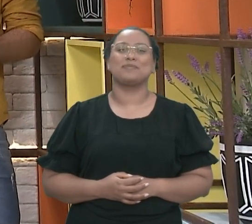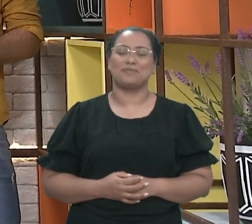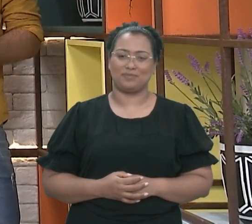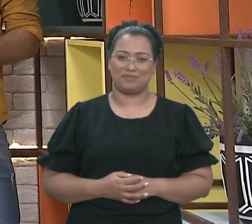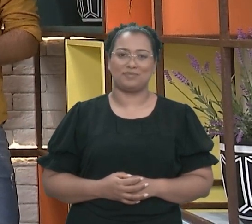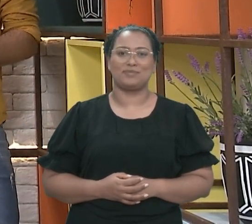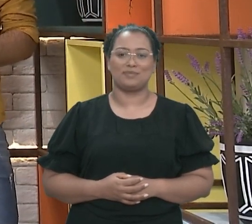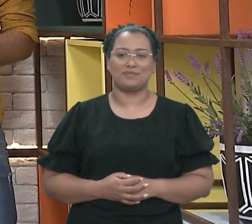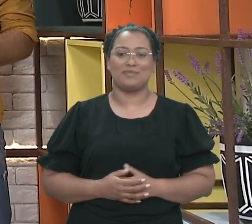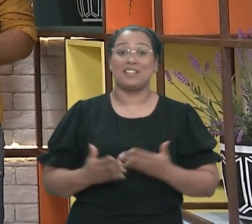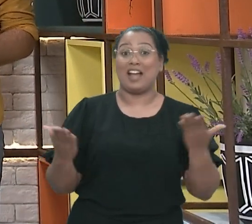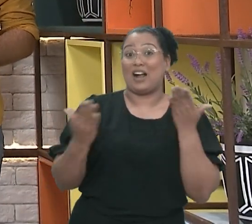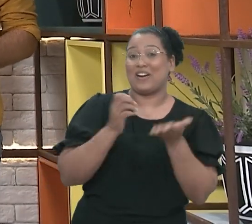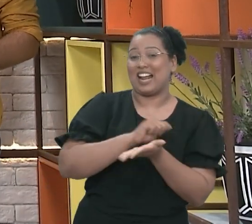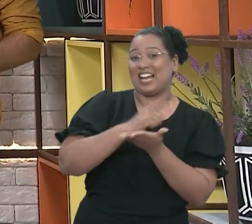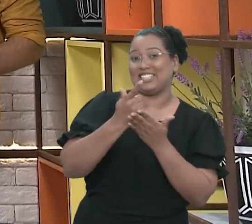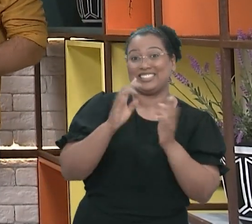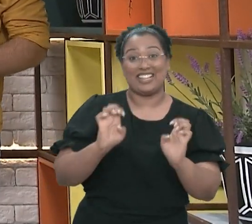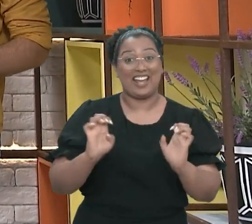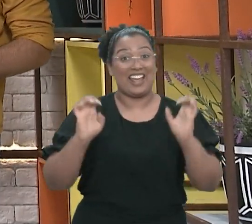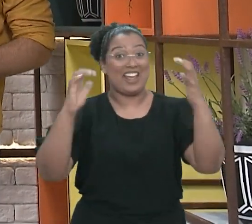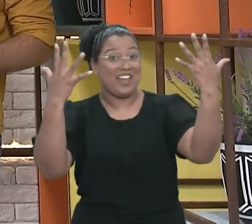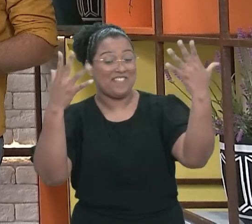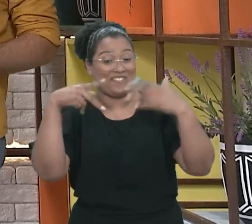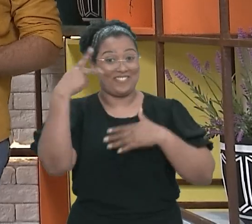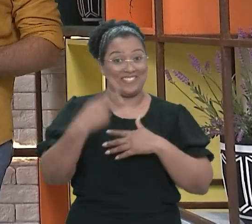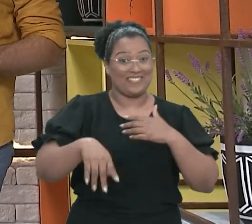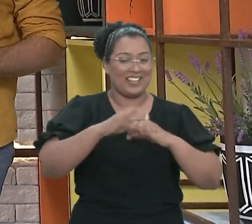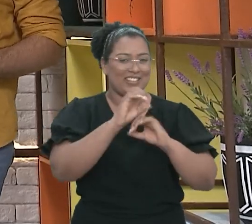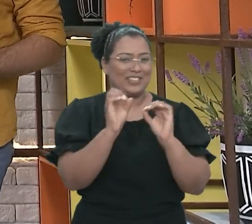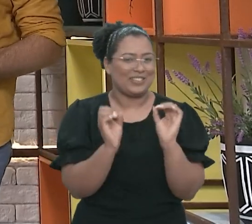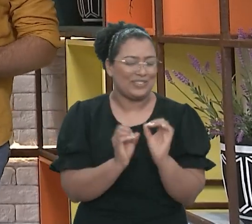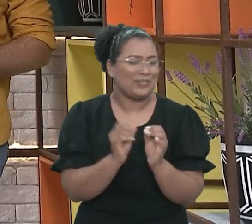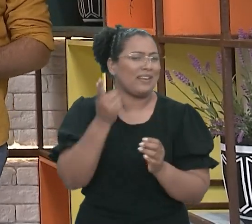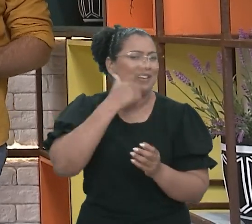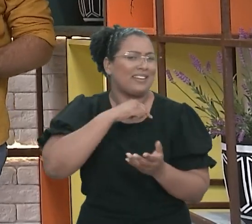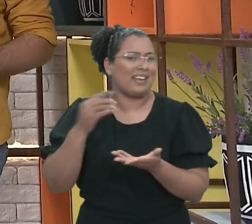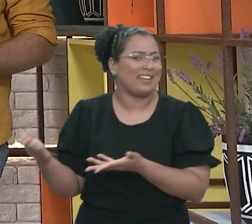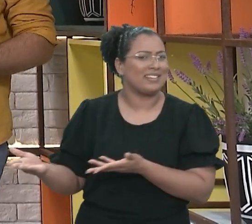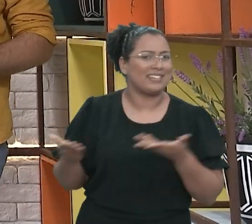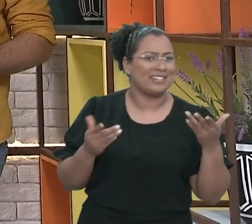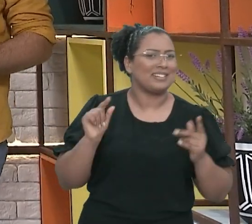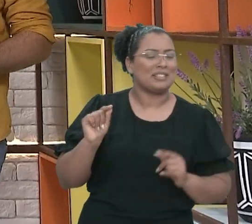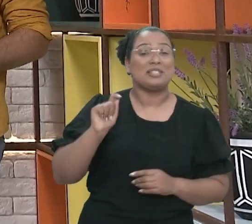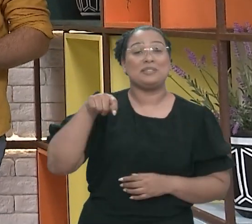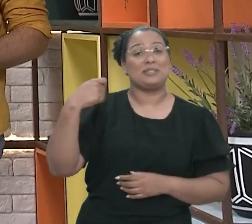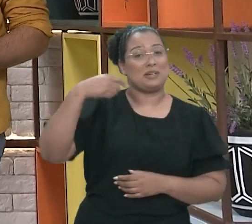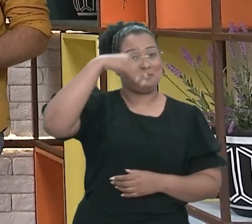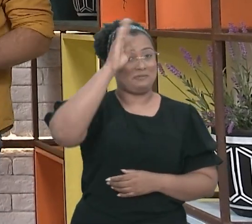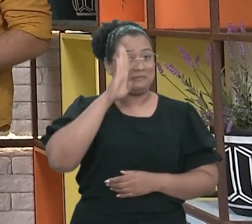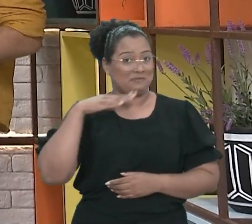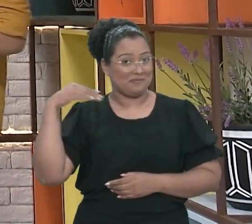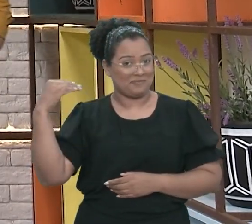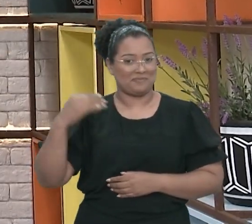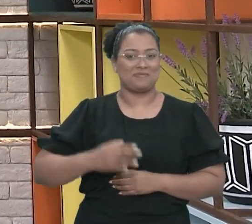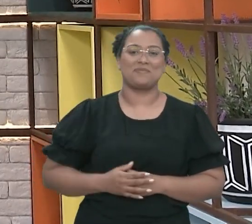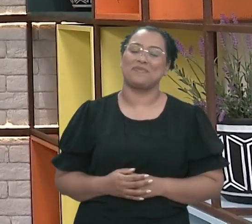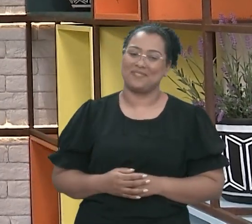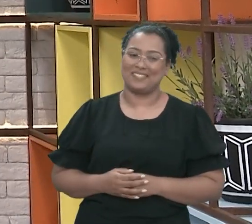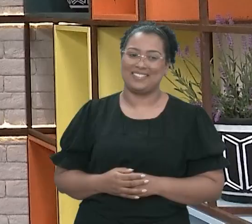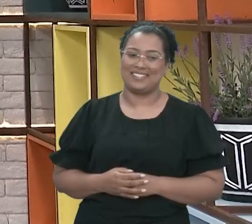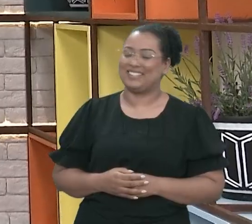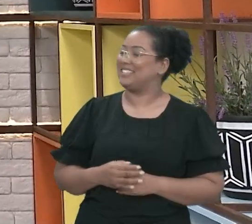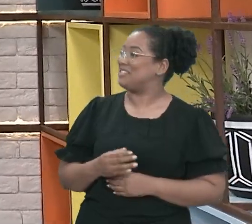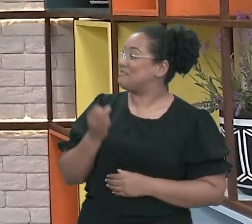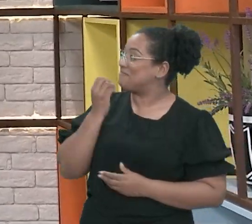Agora vamos então para a nossa agenda de eventos e serviços da universidade. Hoje quem está de volta com a gente é o Amadeus Pamplona. Quero aqui então